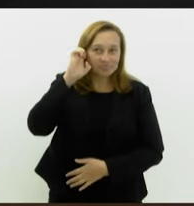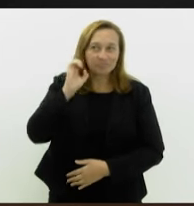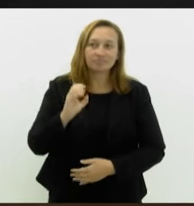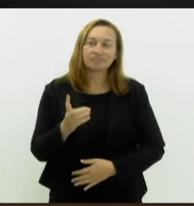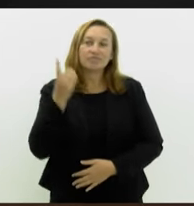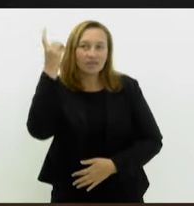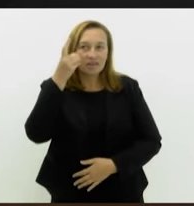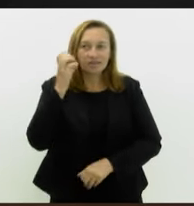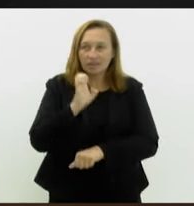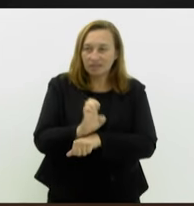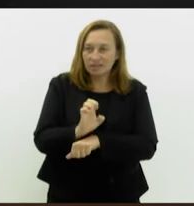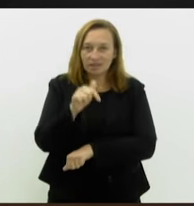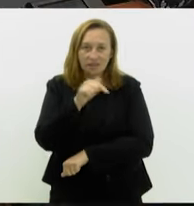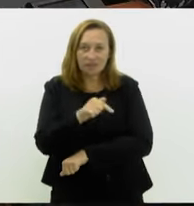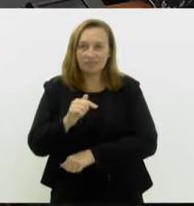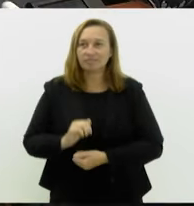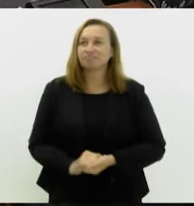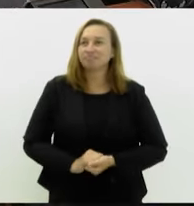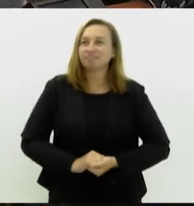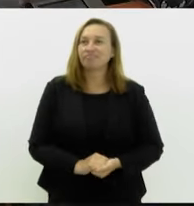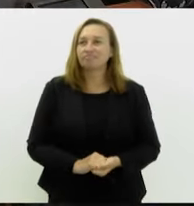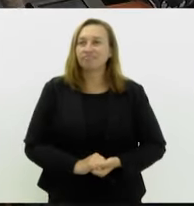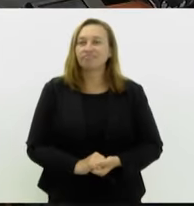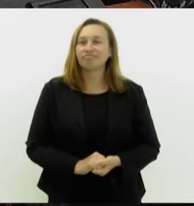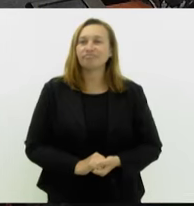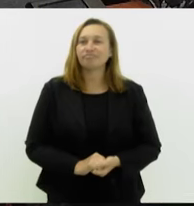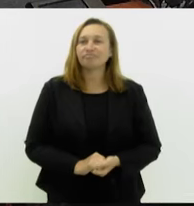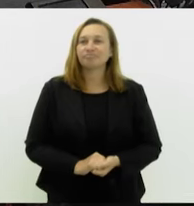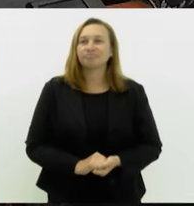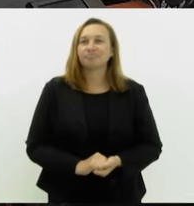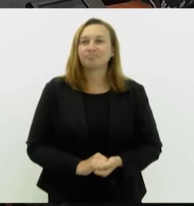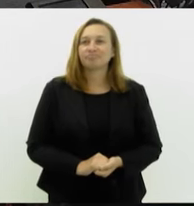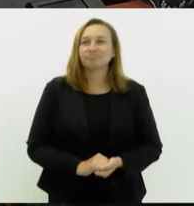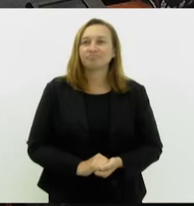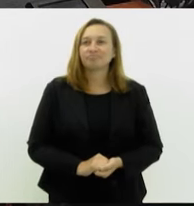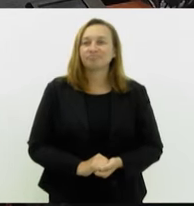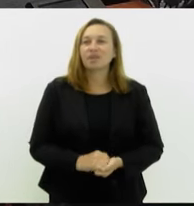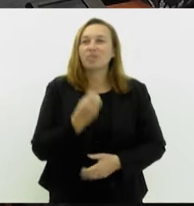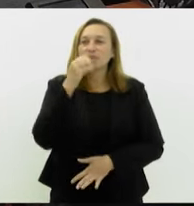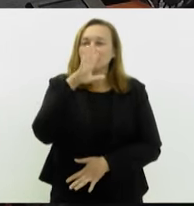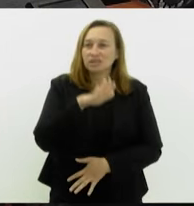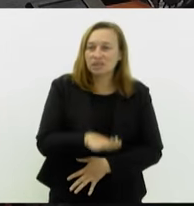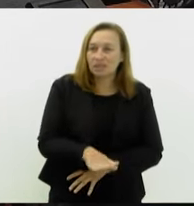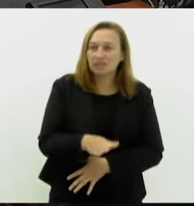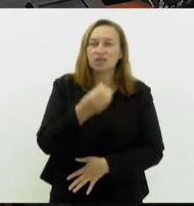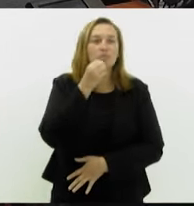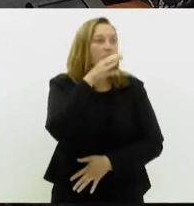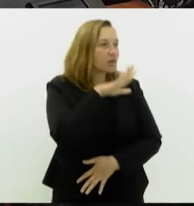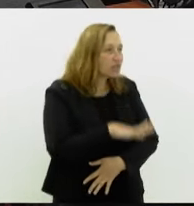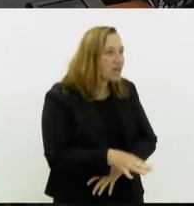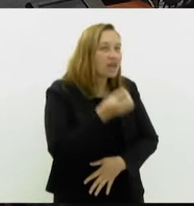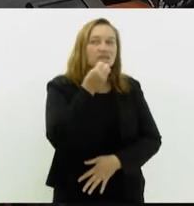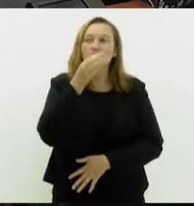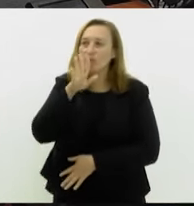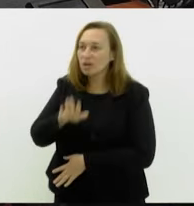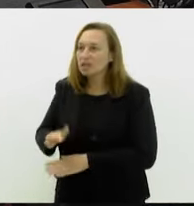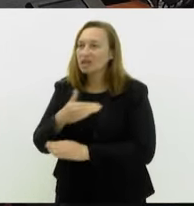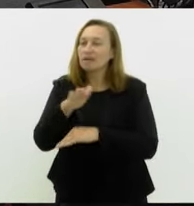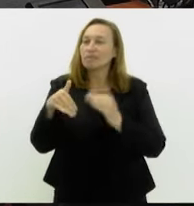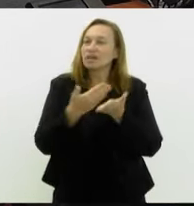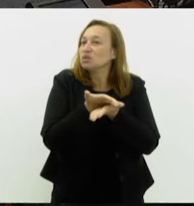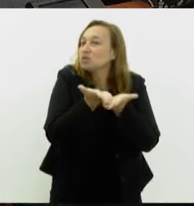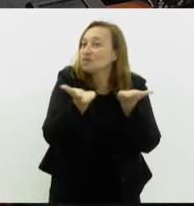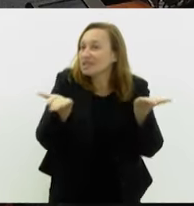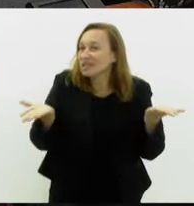deputada estadual aqui conosco boa tarde boa tarde para todas as pessoas